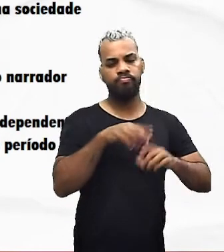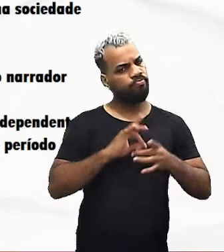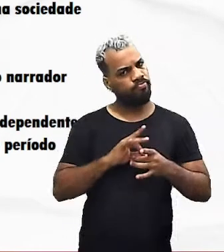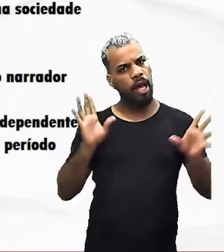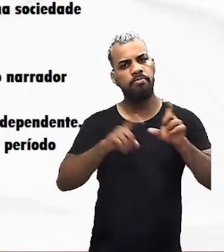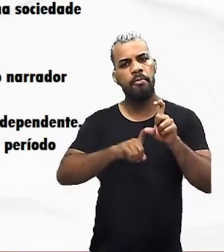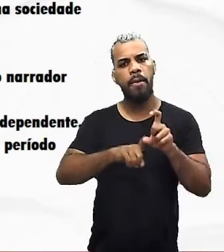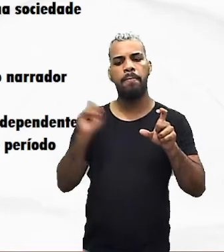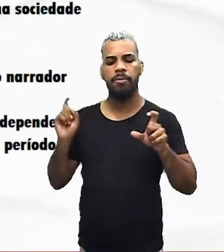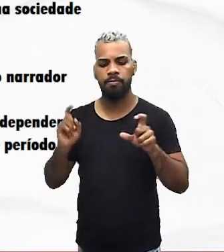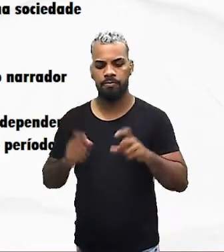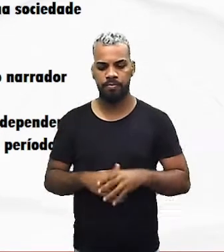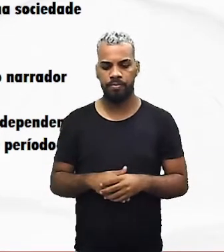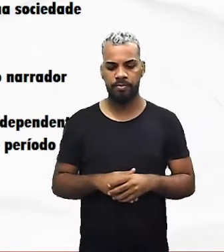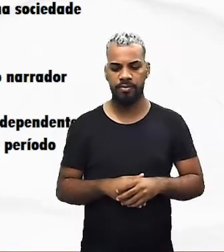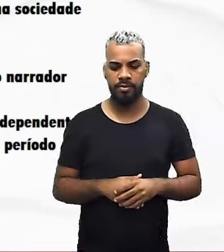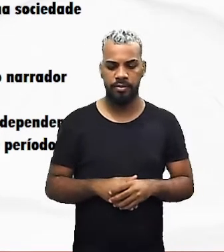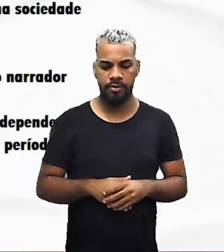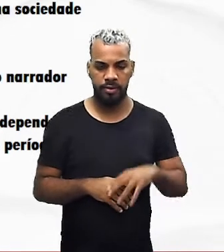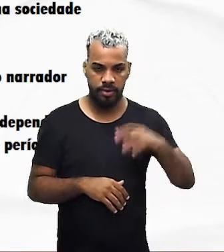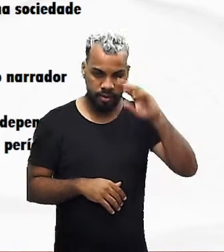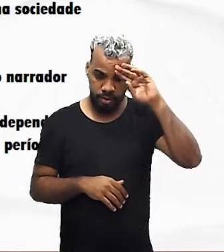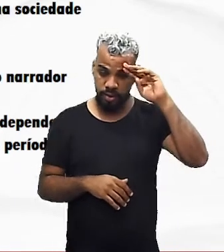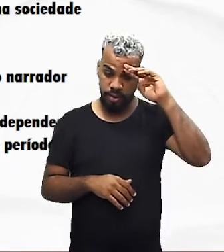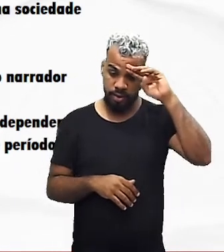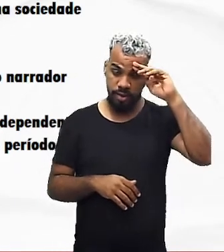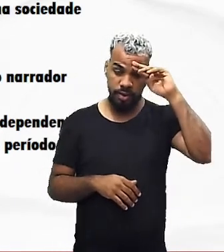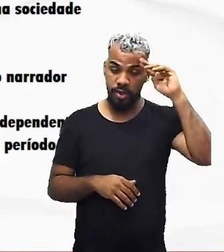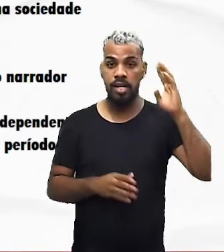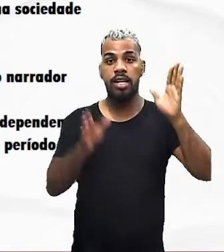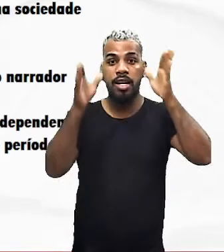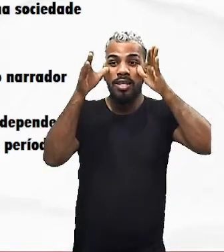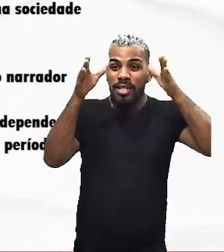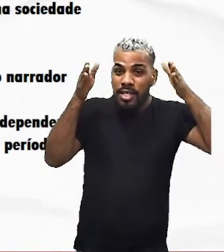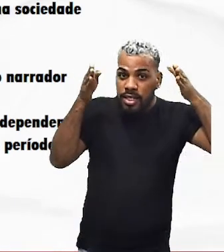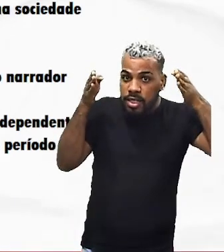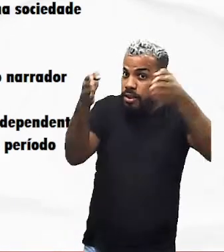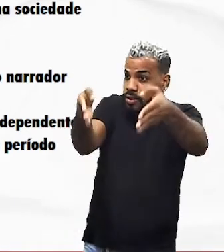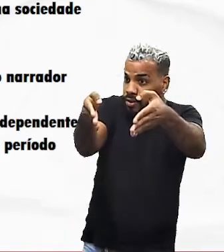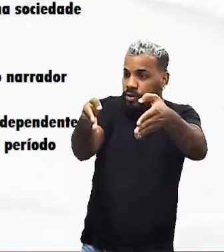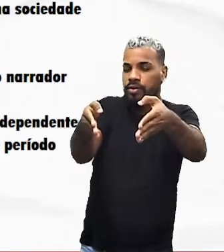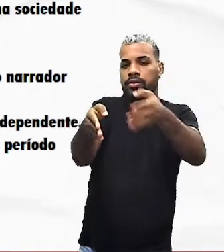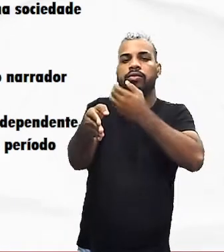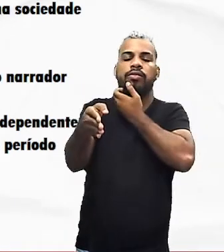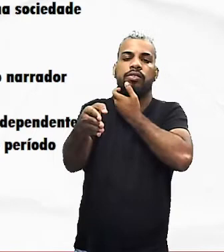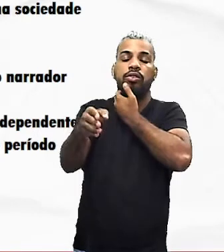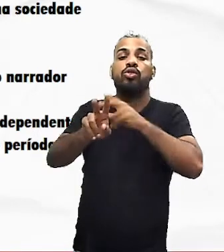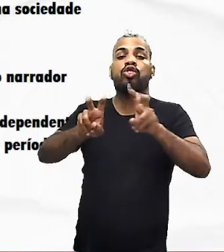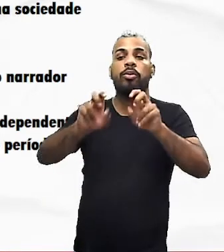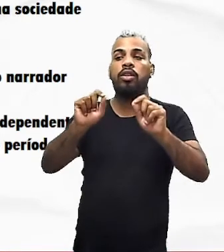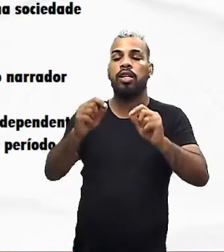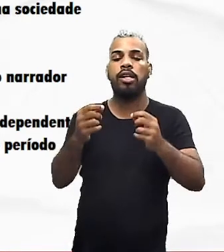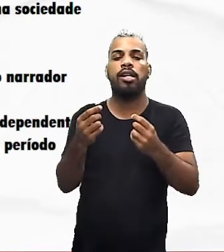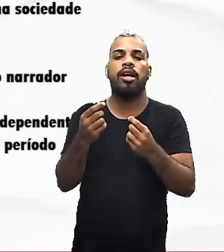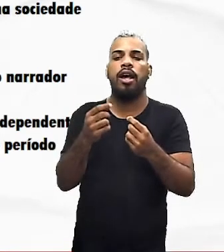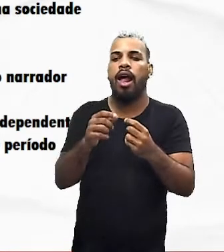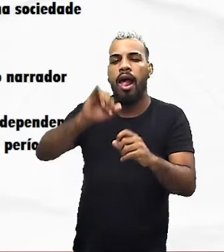dá ênfase, né? Ele evidencia o cerceamento sexista